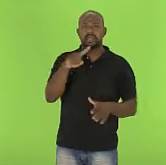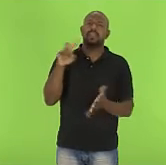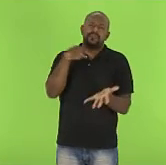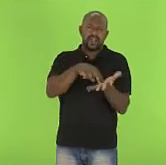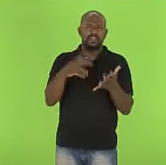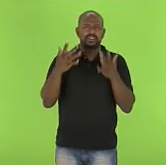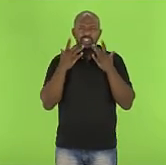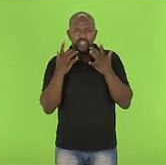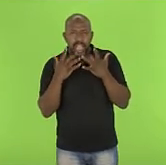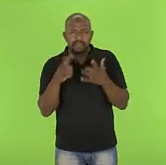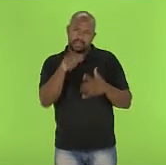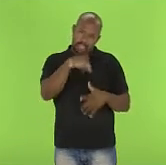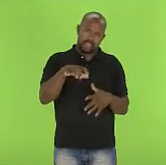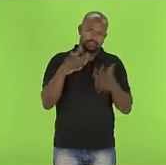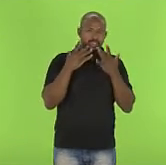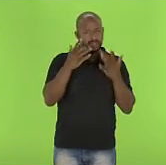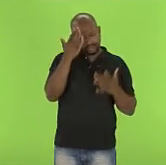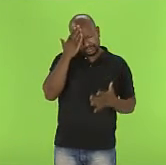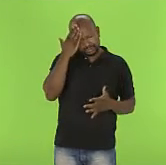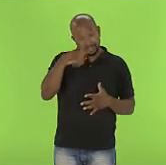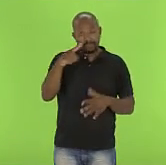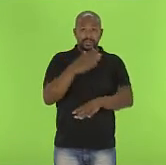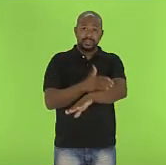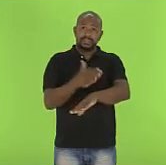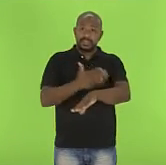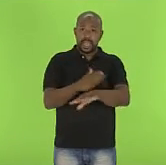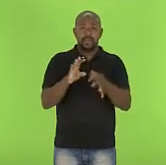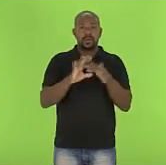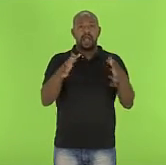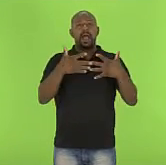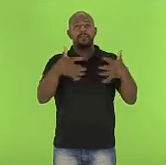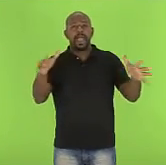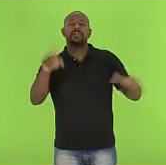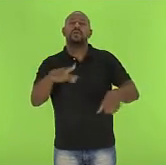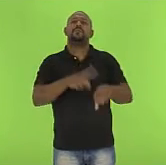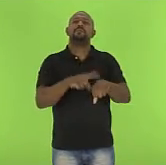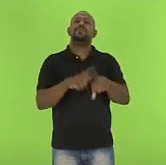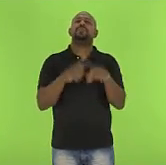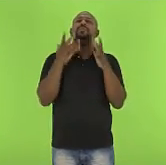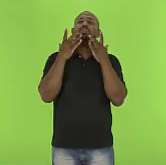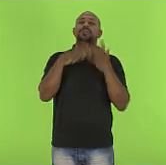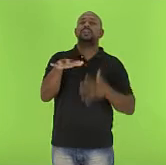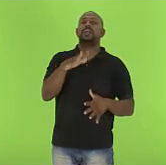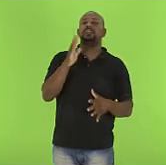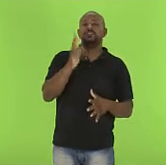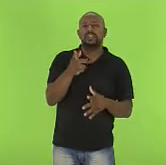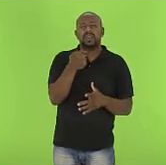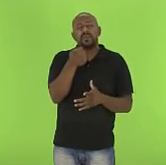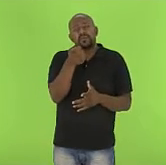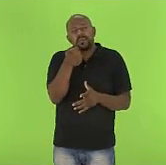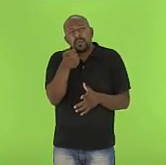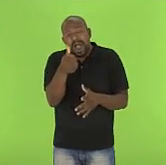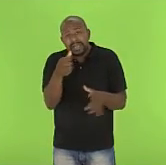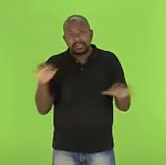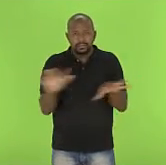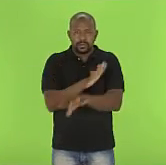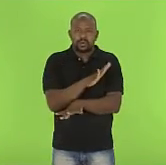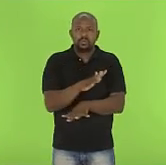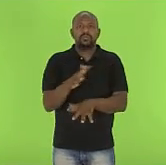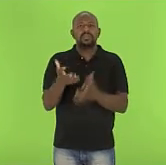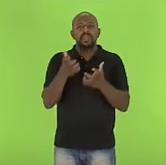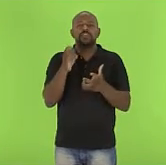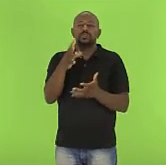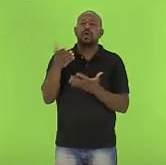Para quem vai ao teatro, para quem é do teatro, sabe que o ensaio aberto é aquele momento do espetáculo onde ele já está quase